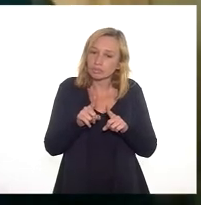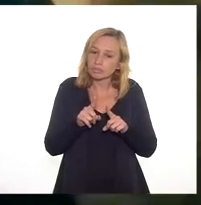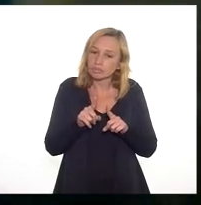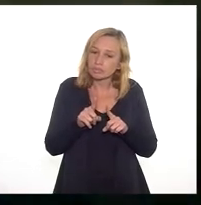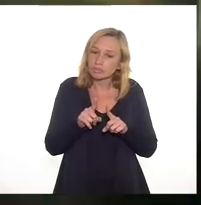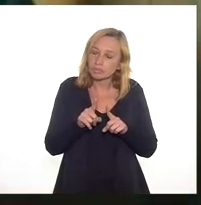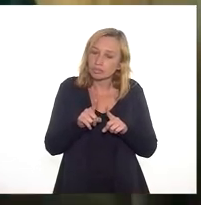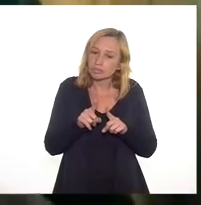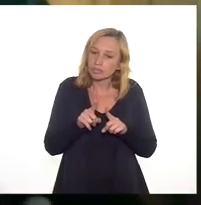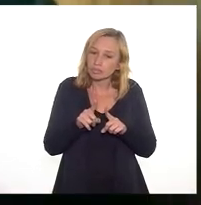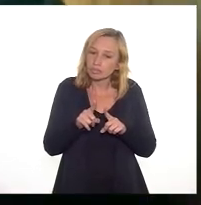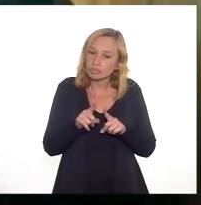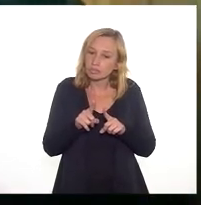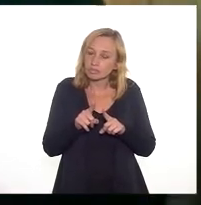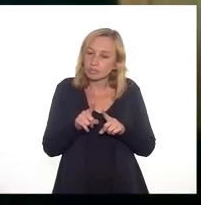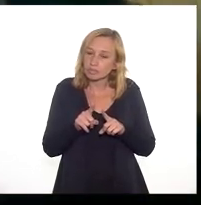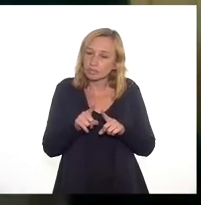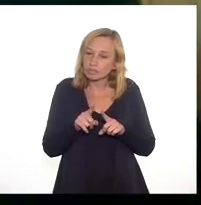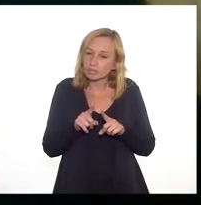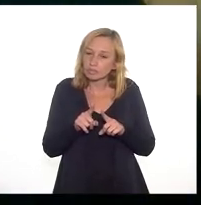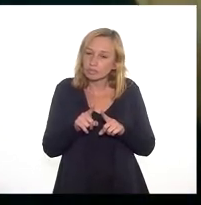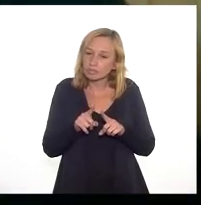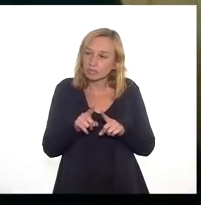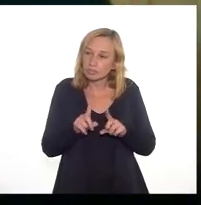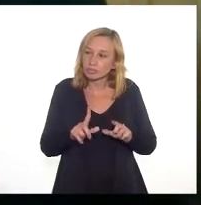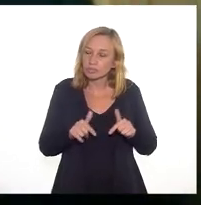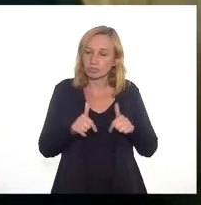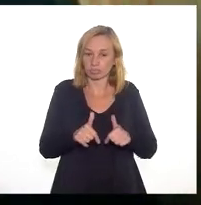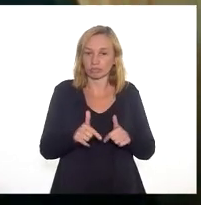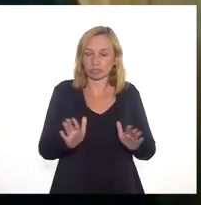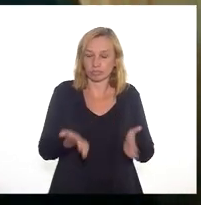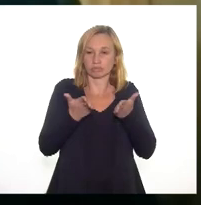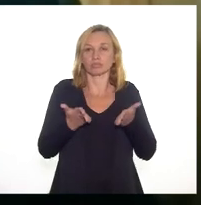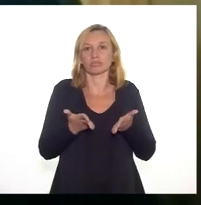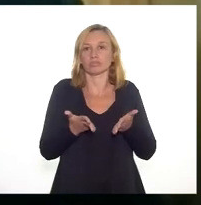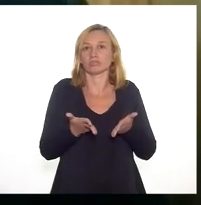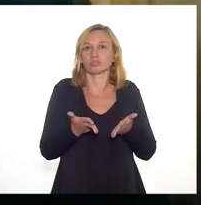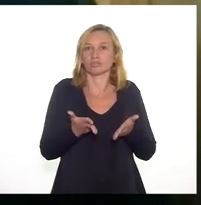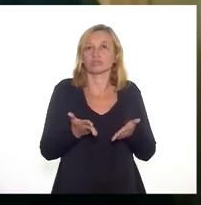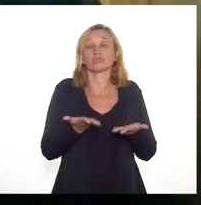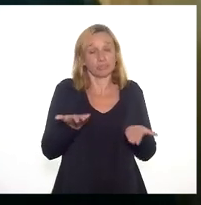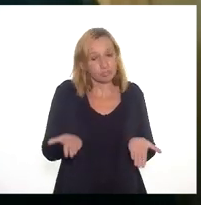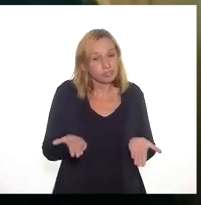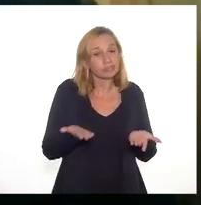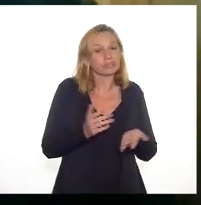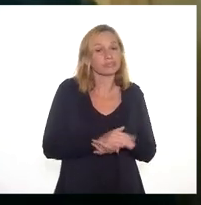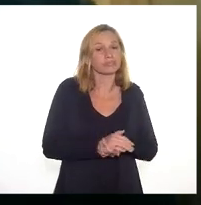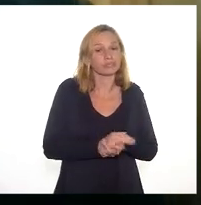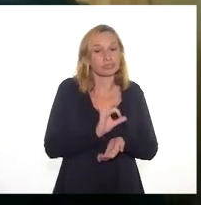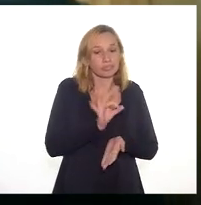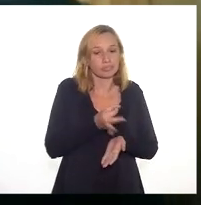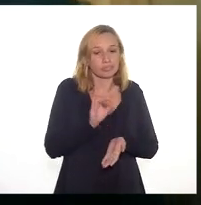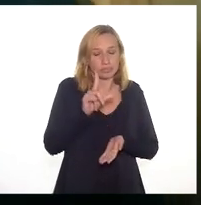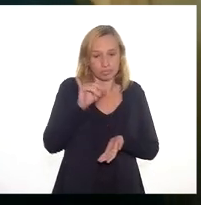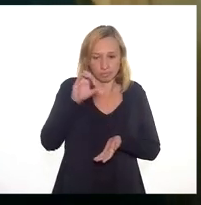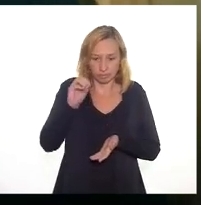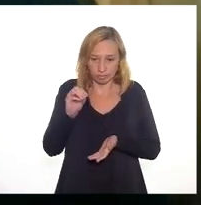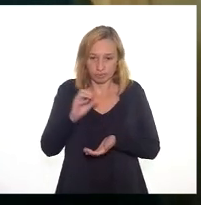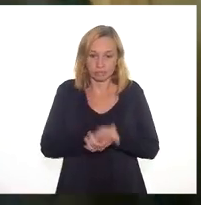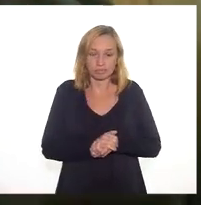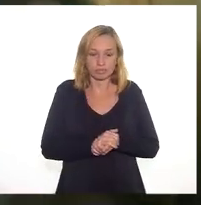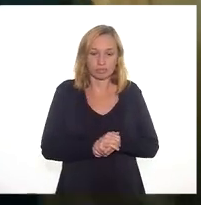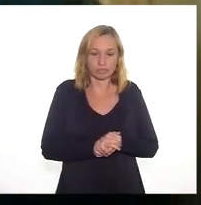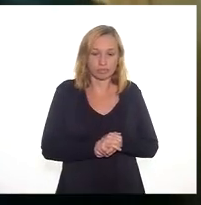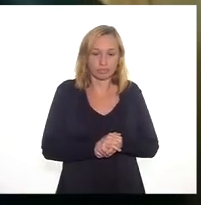mas jamais ser o Estado alguém que impulsiona, justamente pelo fato de ser laico.